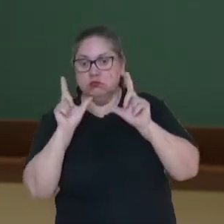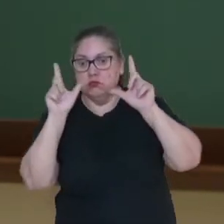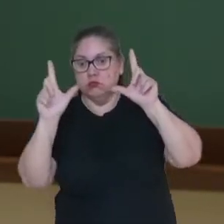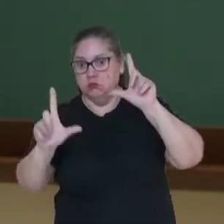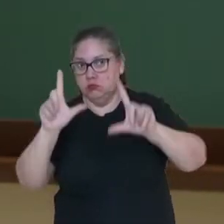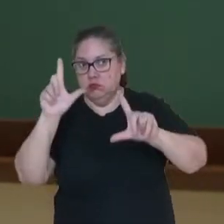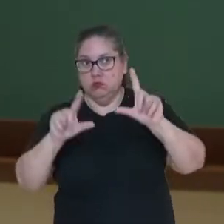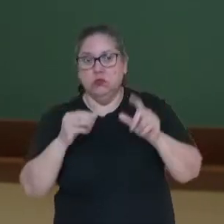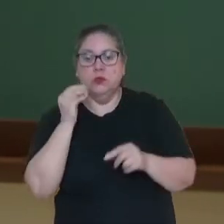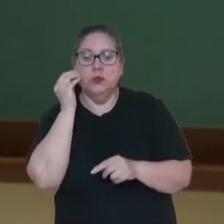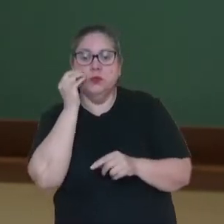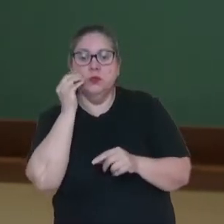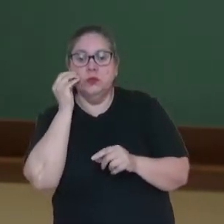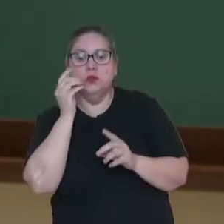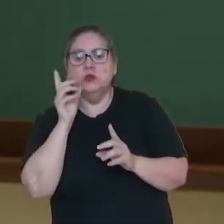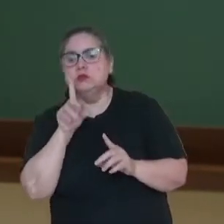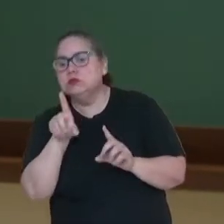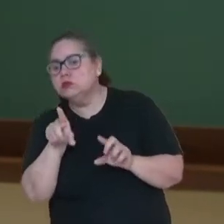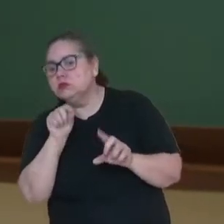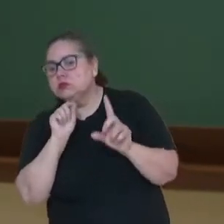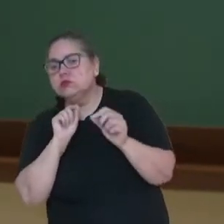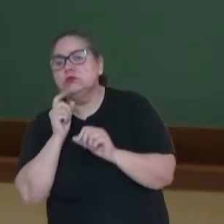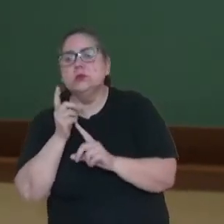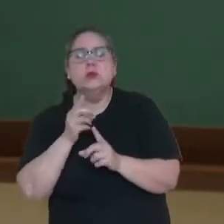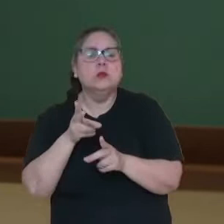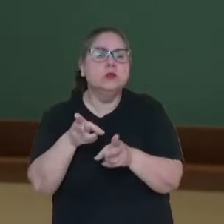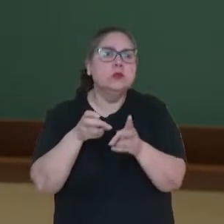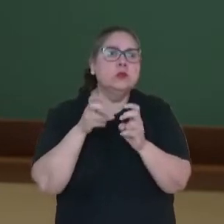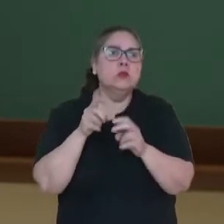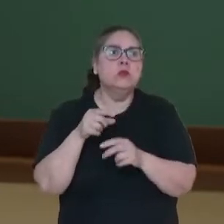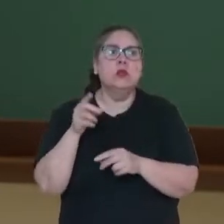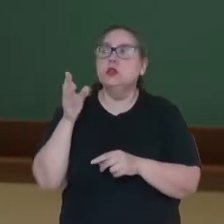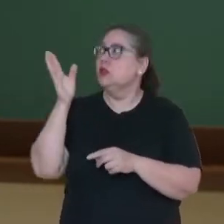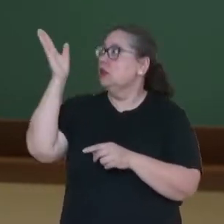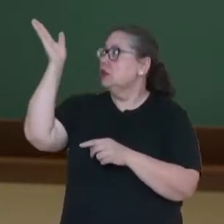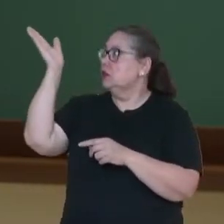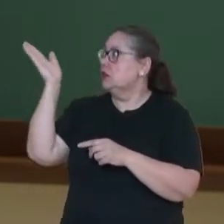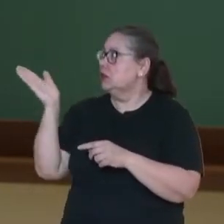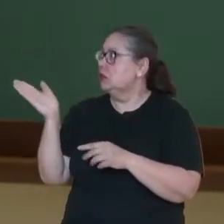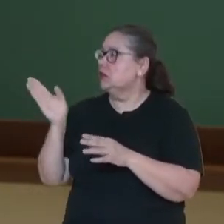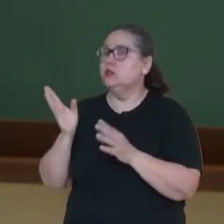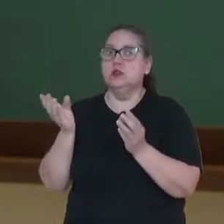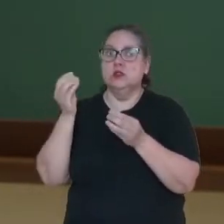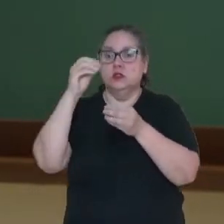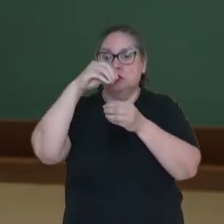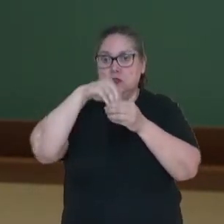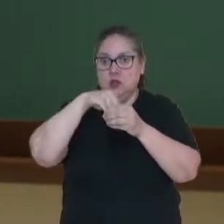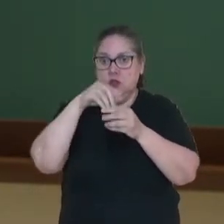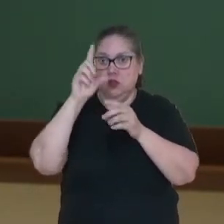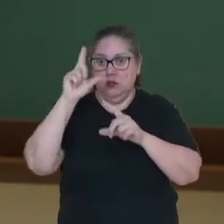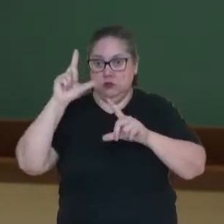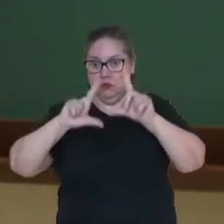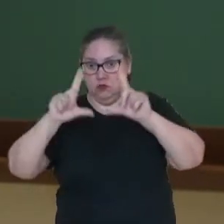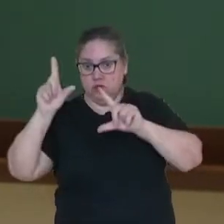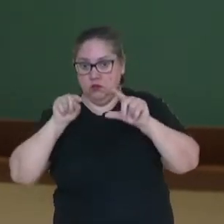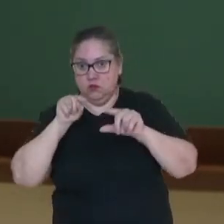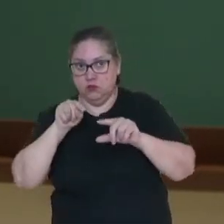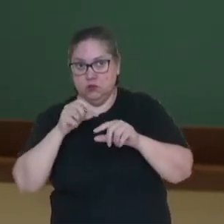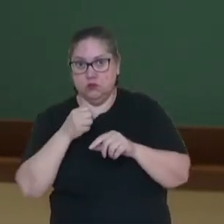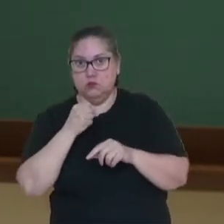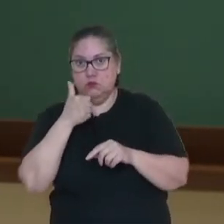e vão tentar identificar esses elementos aqui no vídeo,